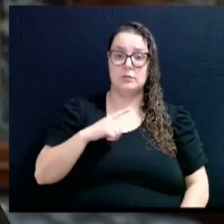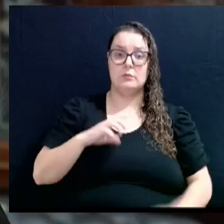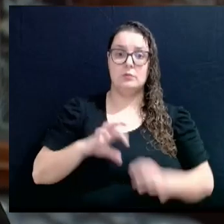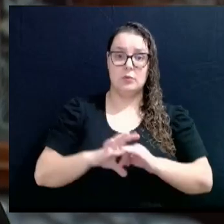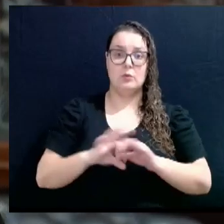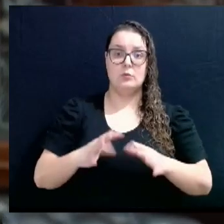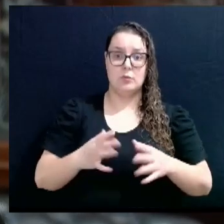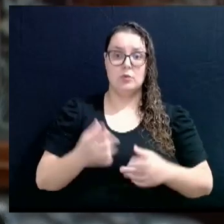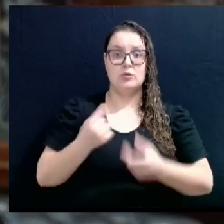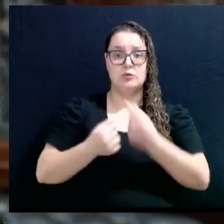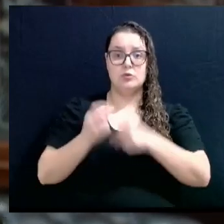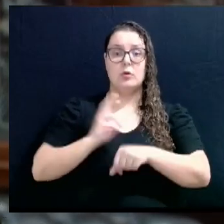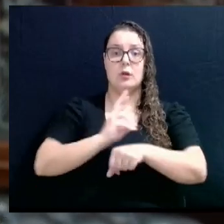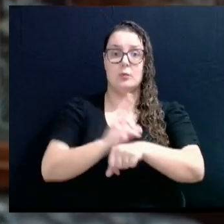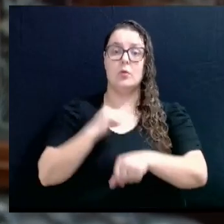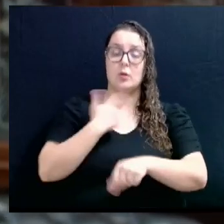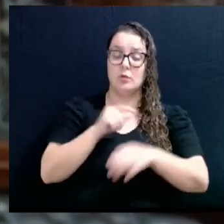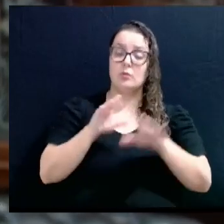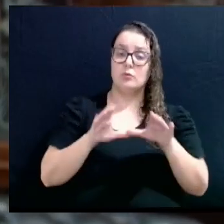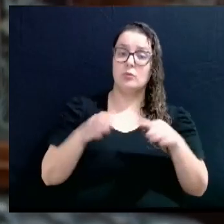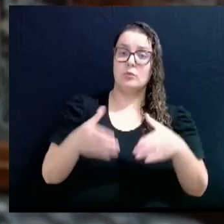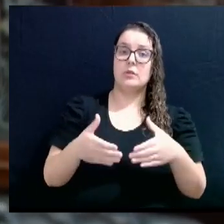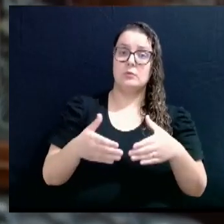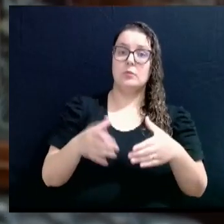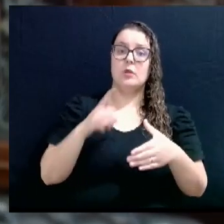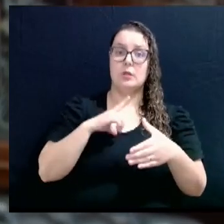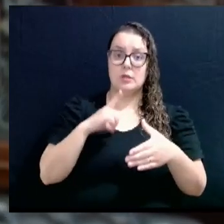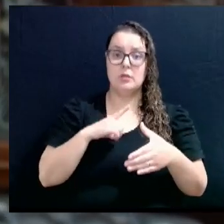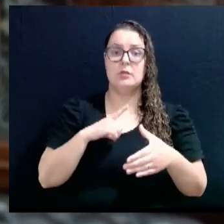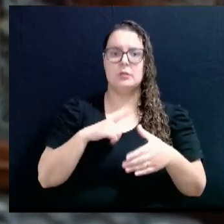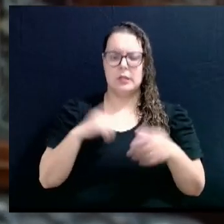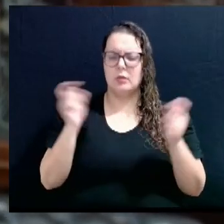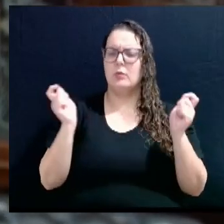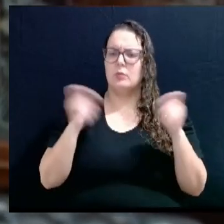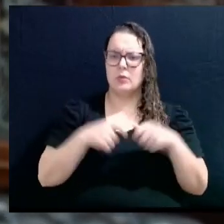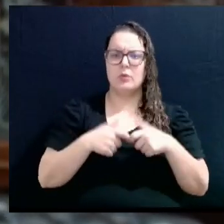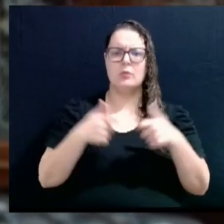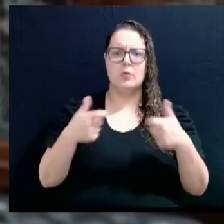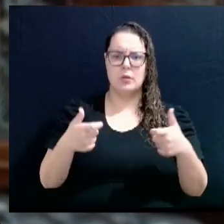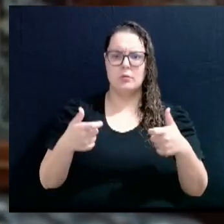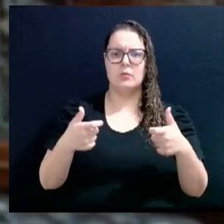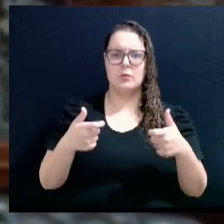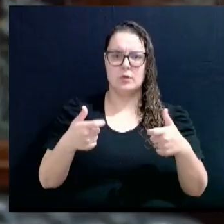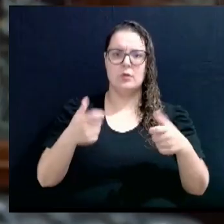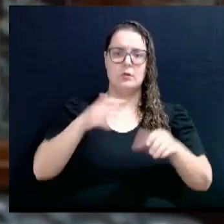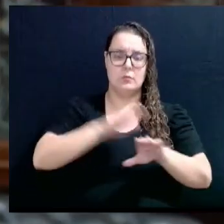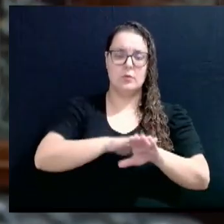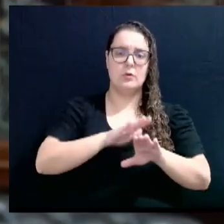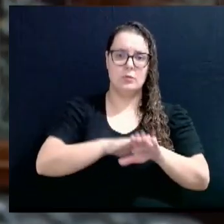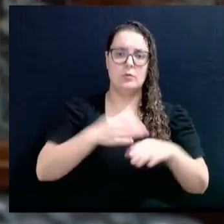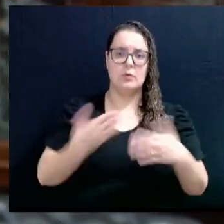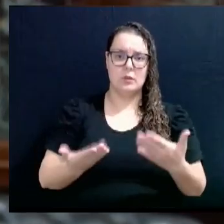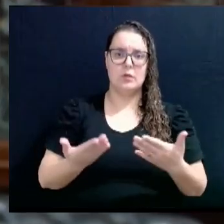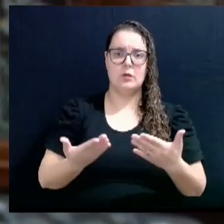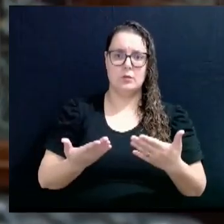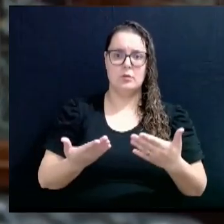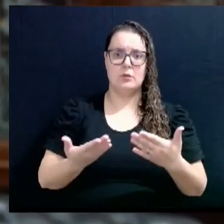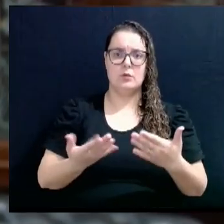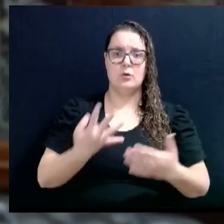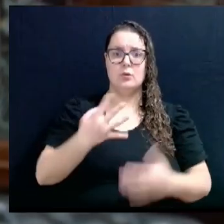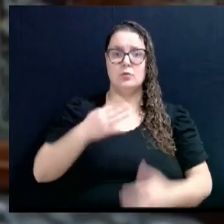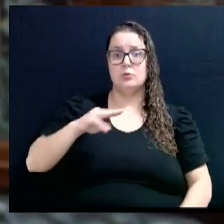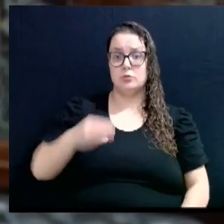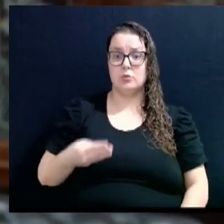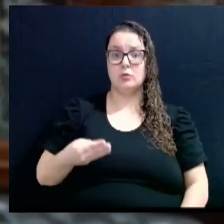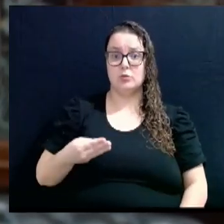E a nossa equipe tem sido muito eficiente e eficaz nisso, tanto que economizamos R$4 milhões em